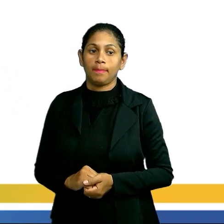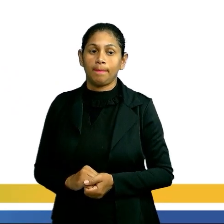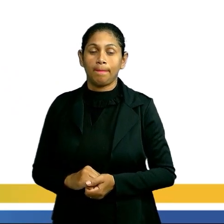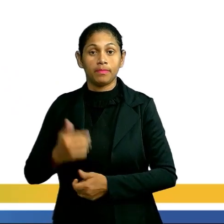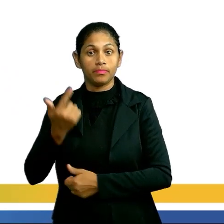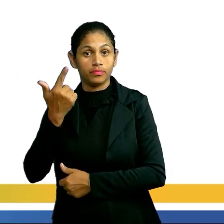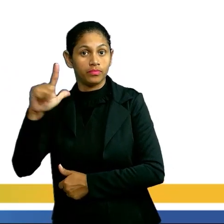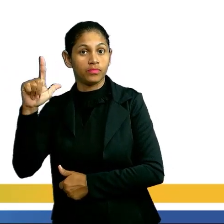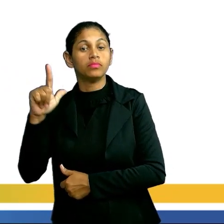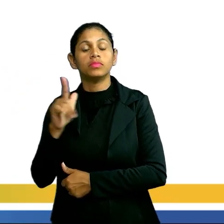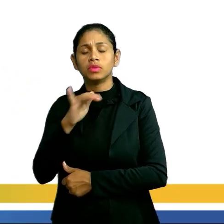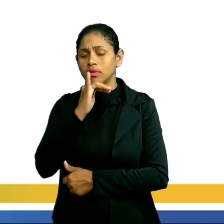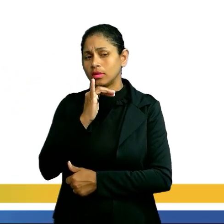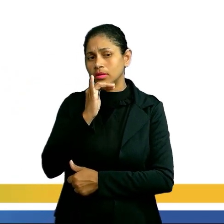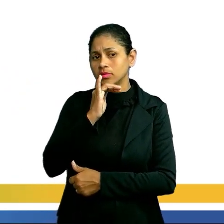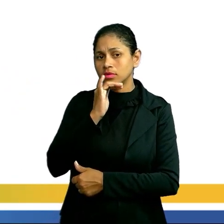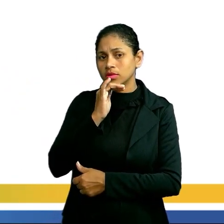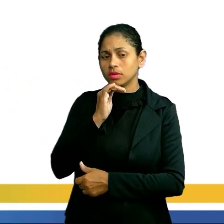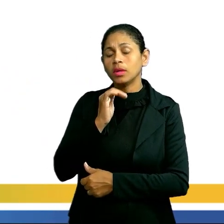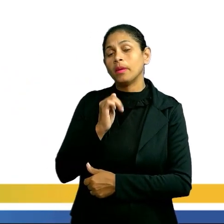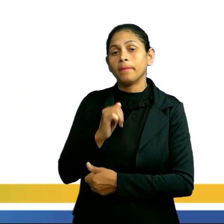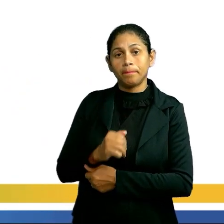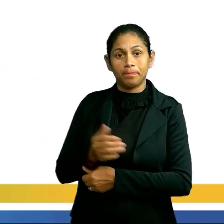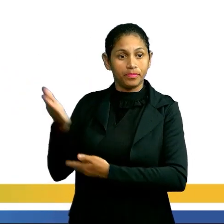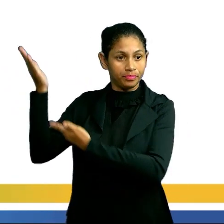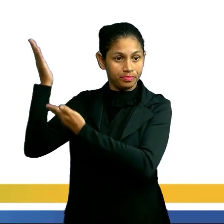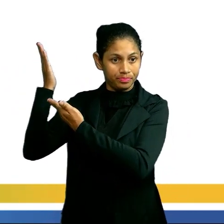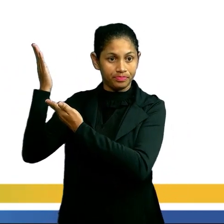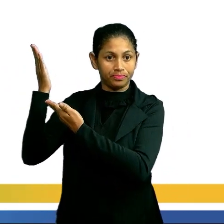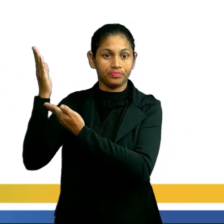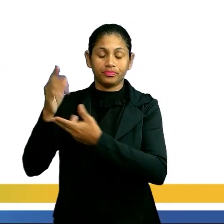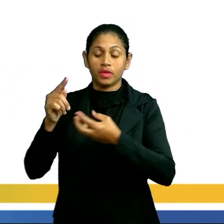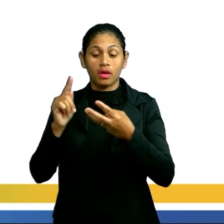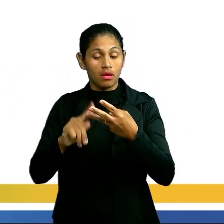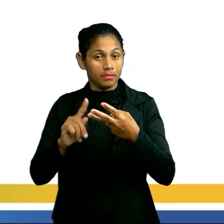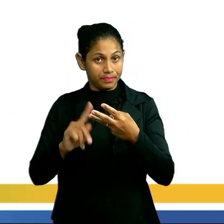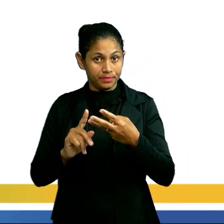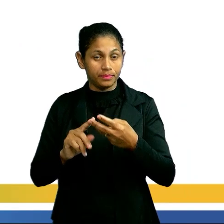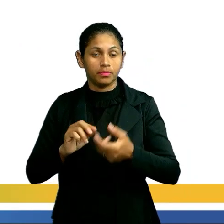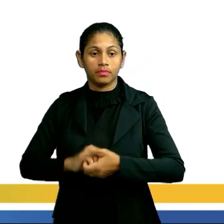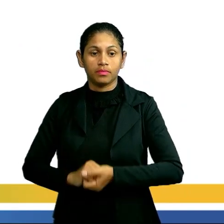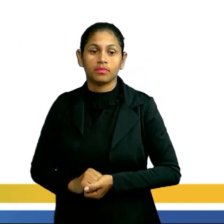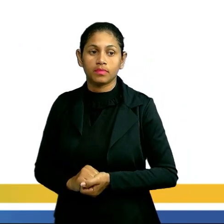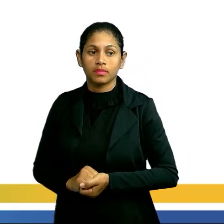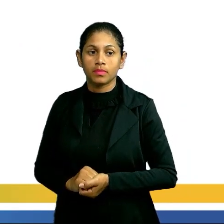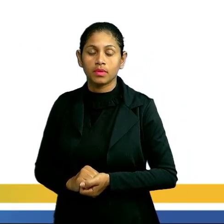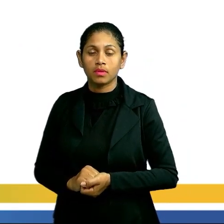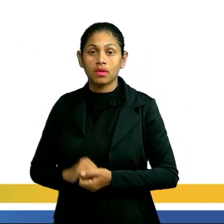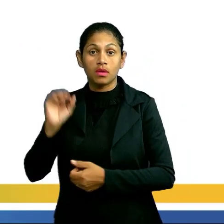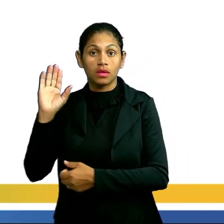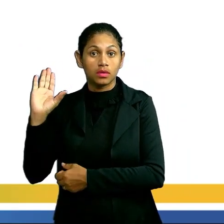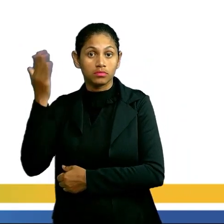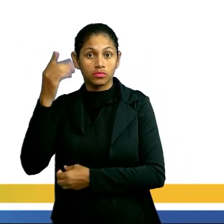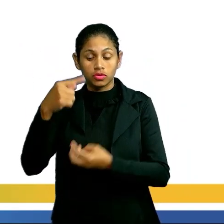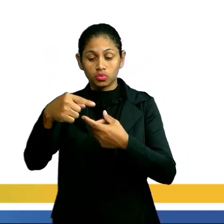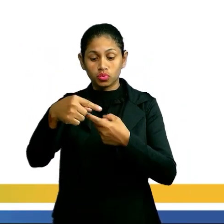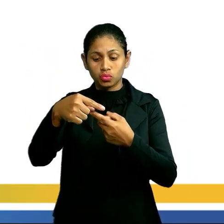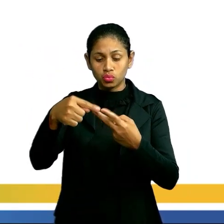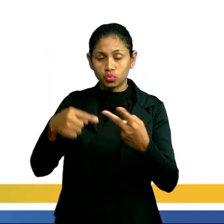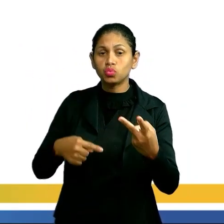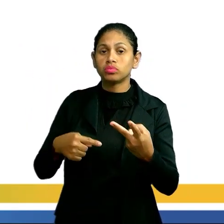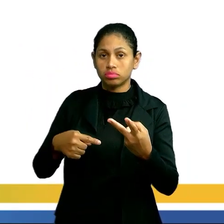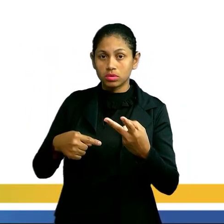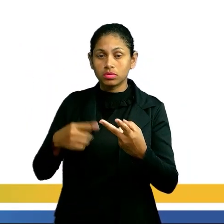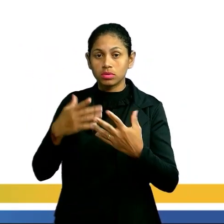Outro exemplo de dilatação é a dilatação superficial. A dilatação superficial, como já comentei, ela ocorre em duas dimensões do corpo,